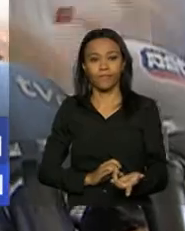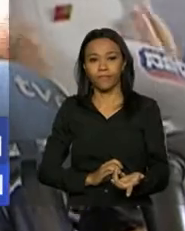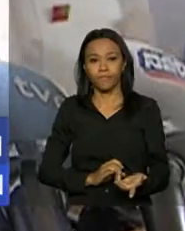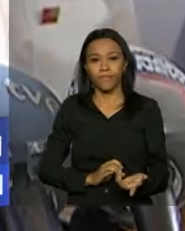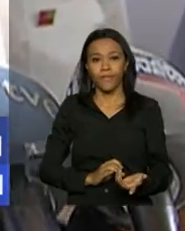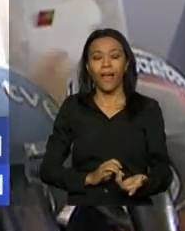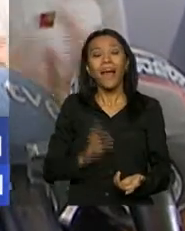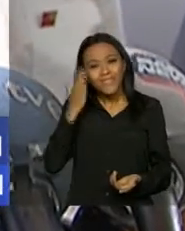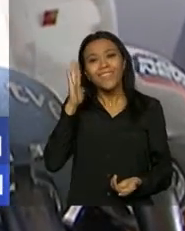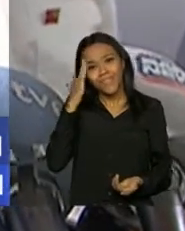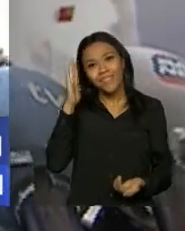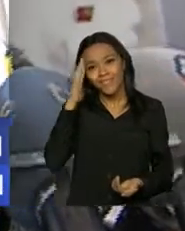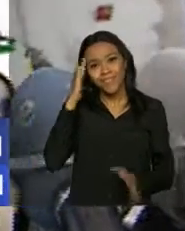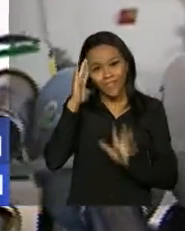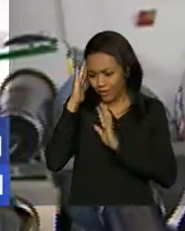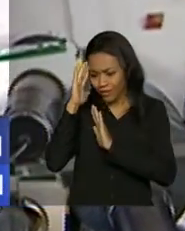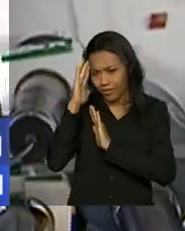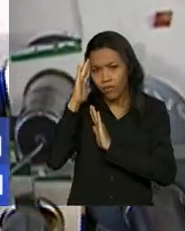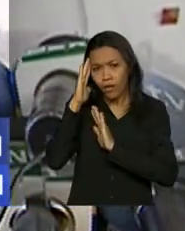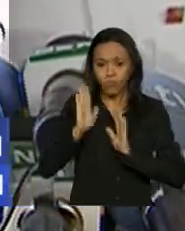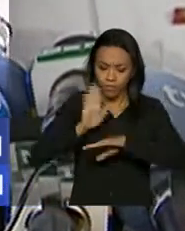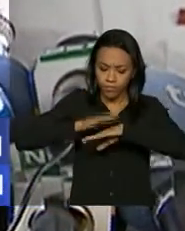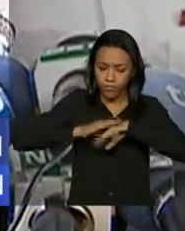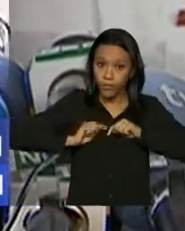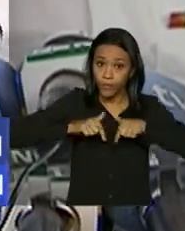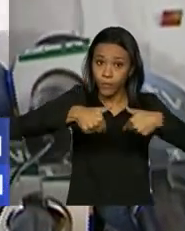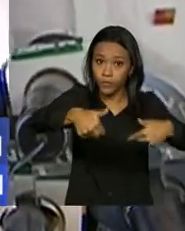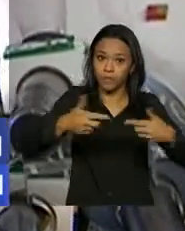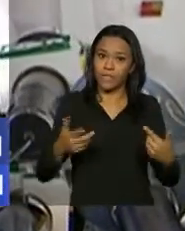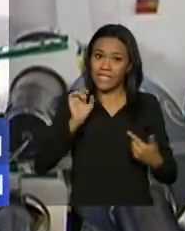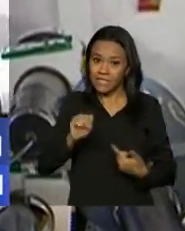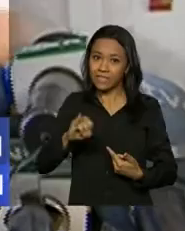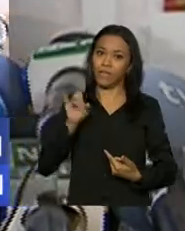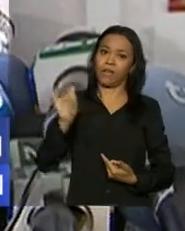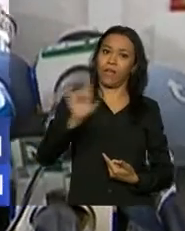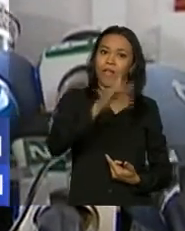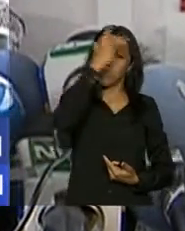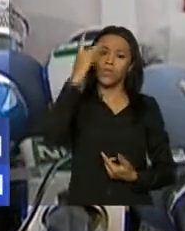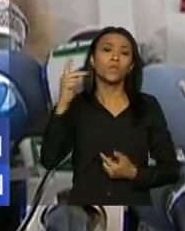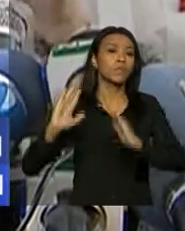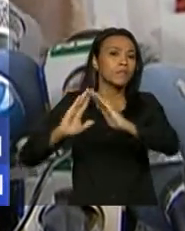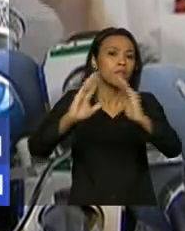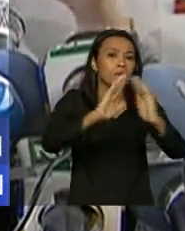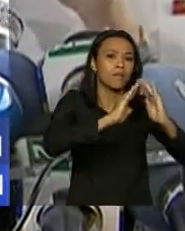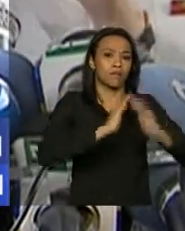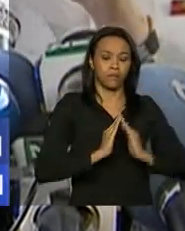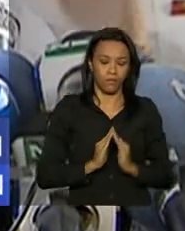na compreensão do problema, implica em ação. Então, se cada uma das pessoas, nas suas casas,